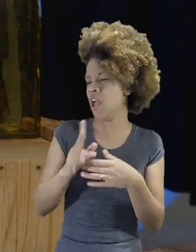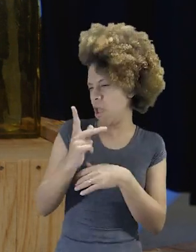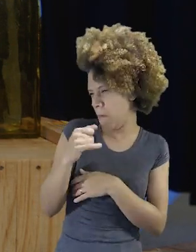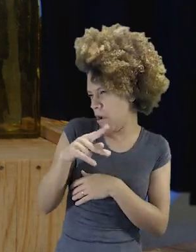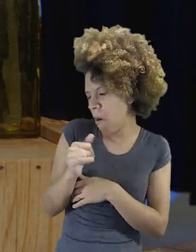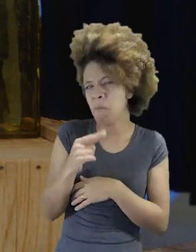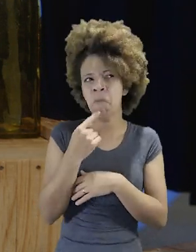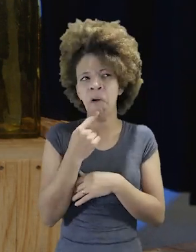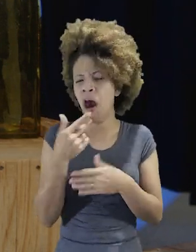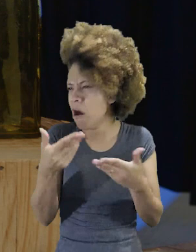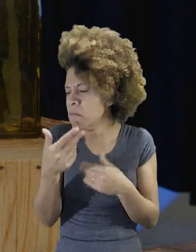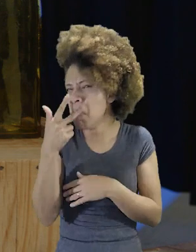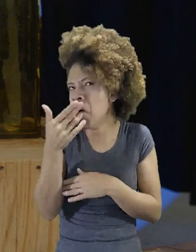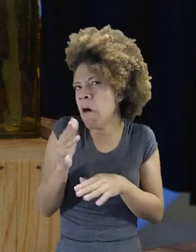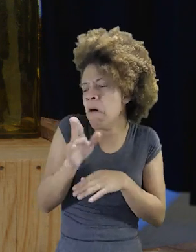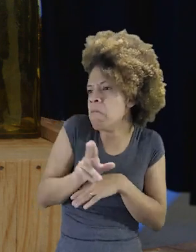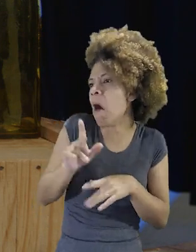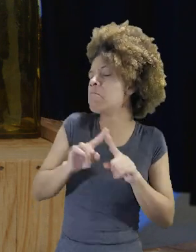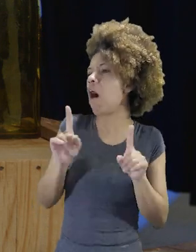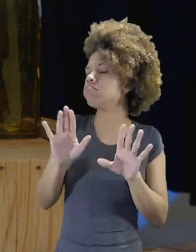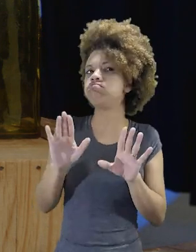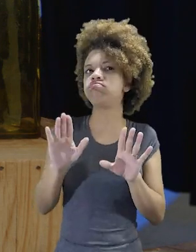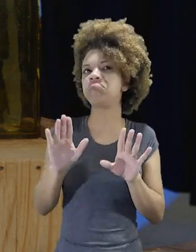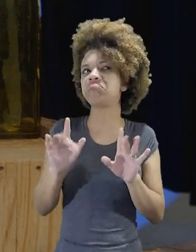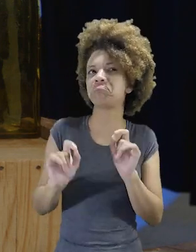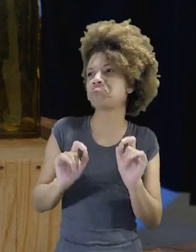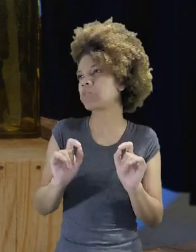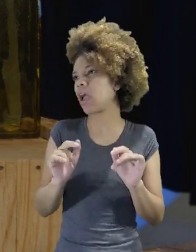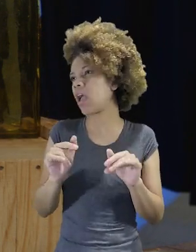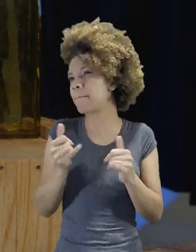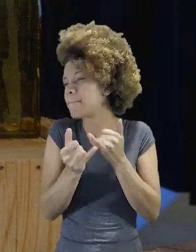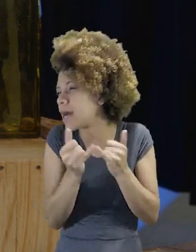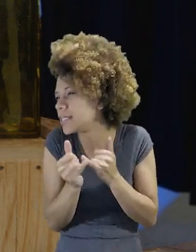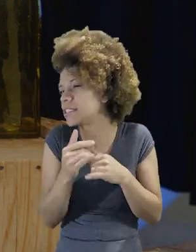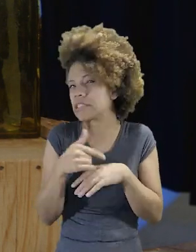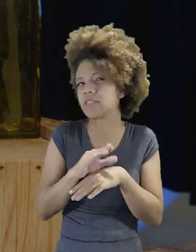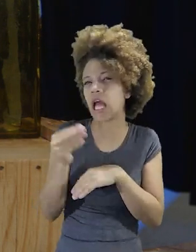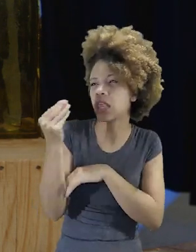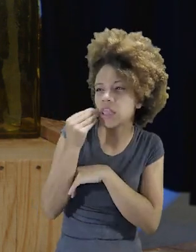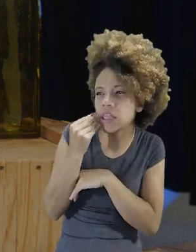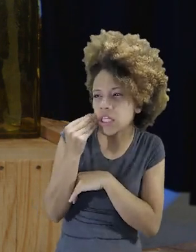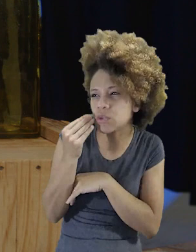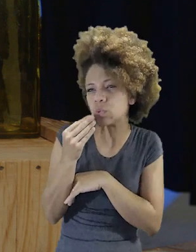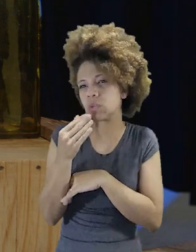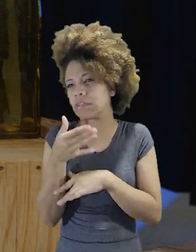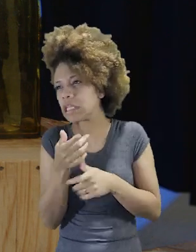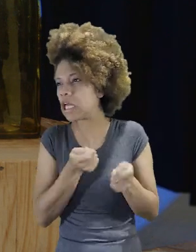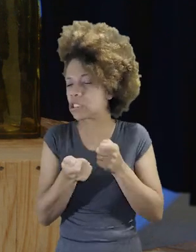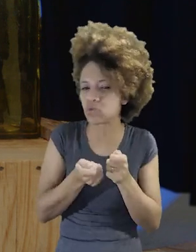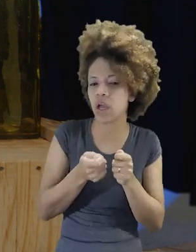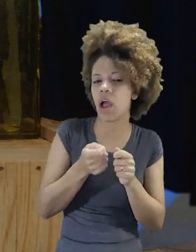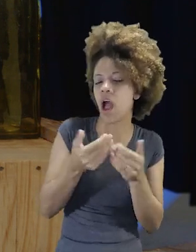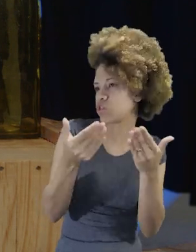eu acho que as pessoas que até hoje se usa mas cada vez com né Cada vez parece mais que você tá tentando ser